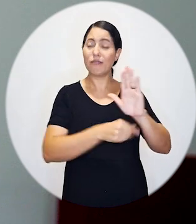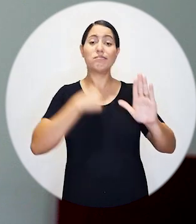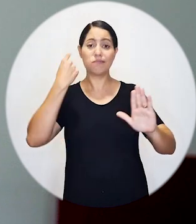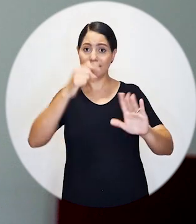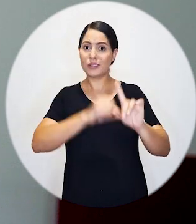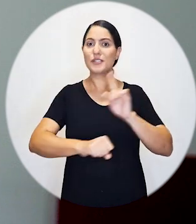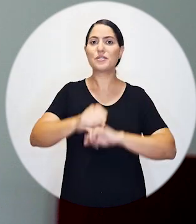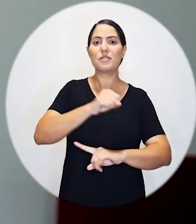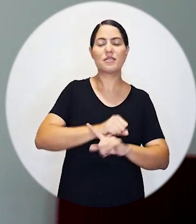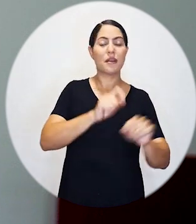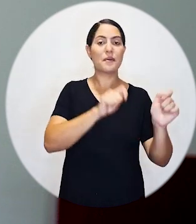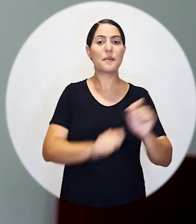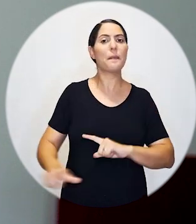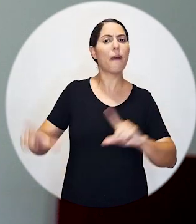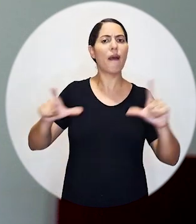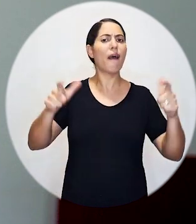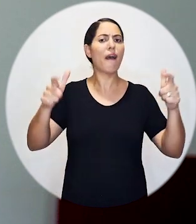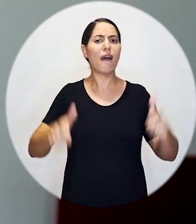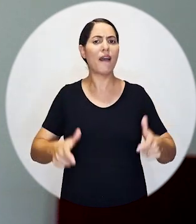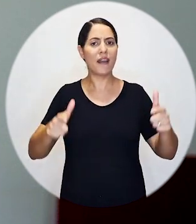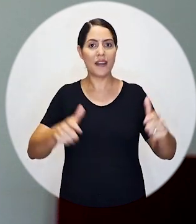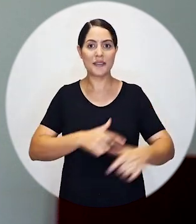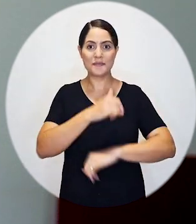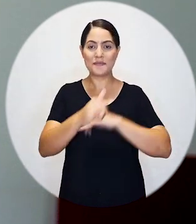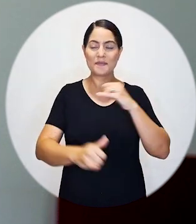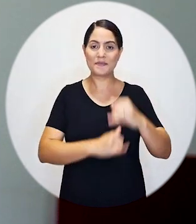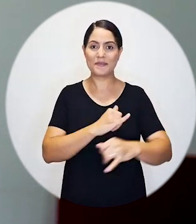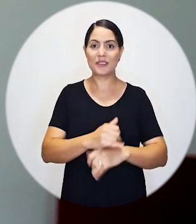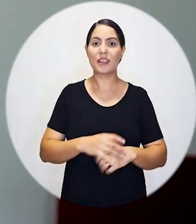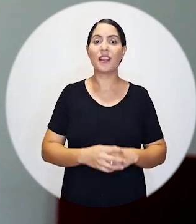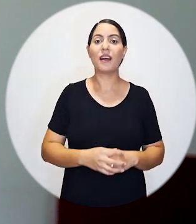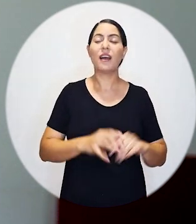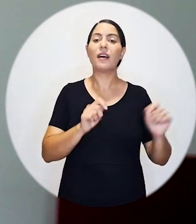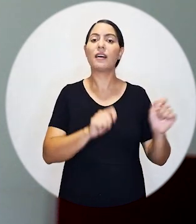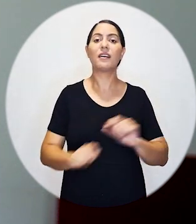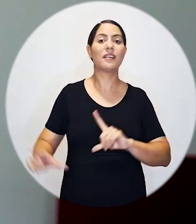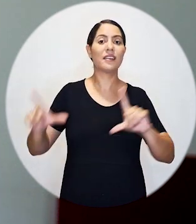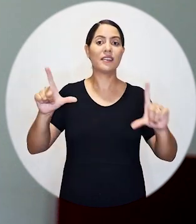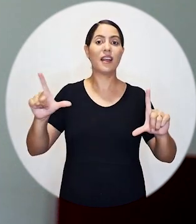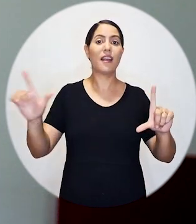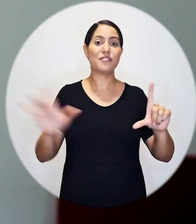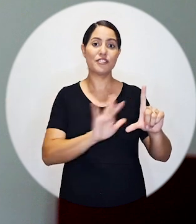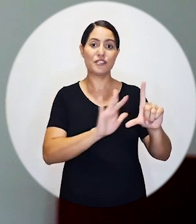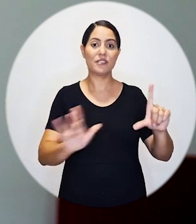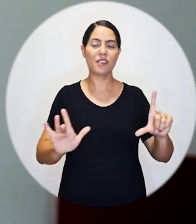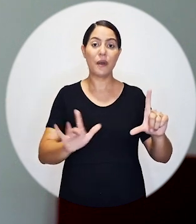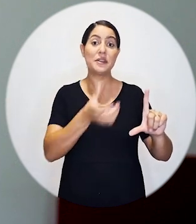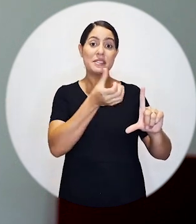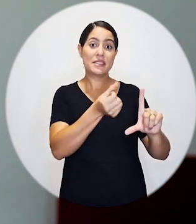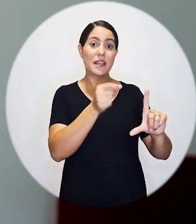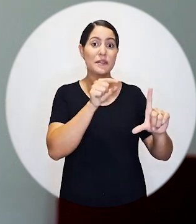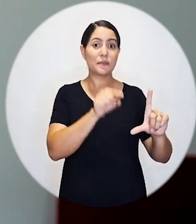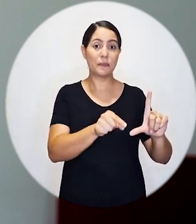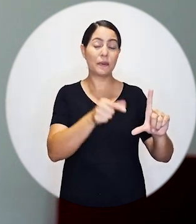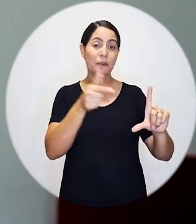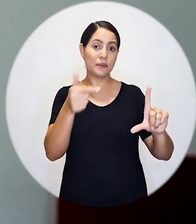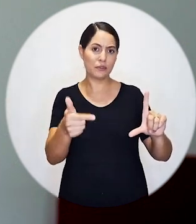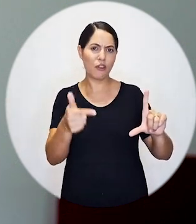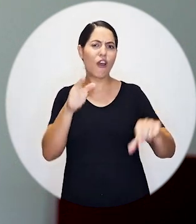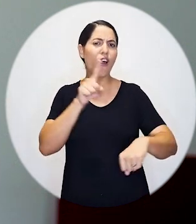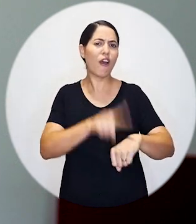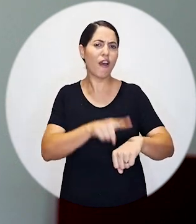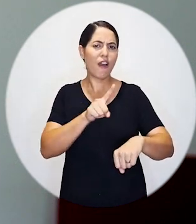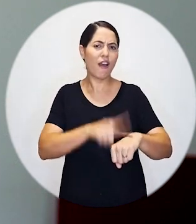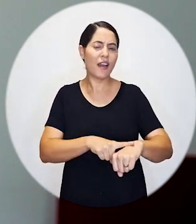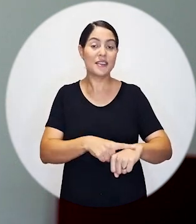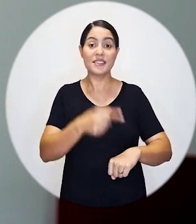e também para a sociedade. O programa é exibido no canal aberto digital 6.2 às 19h30. O projeto